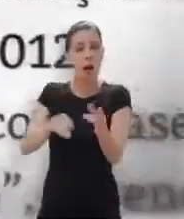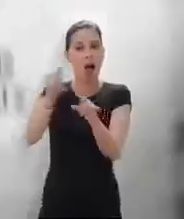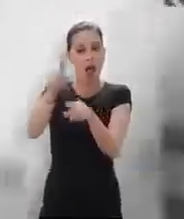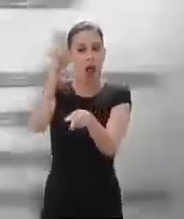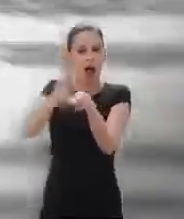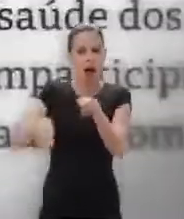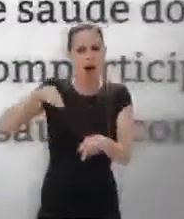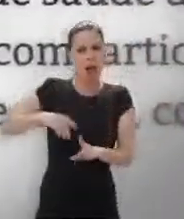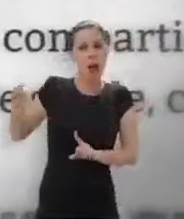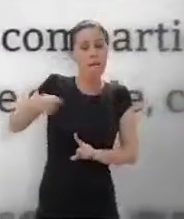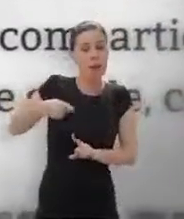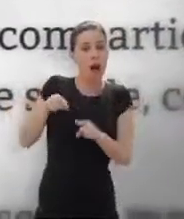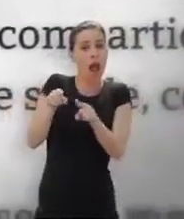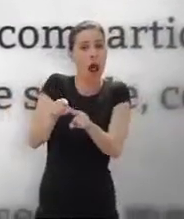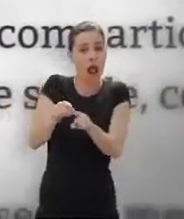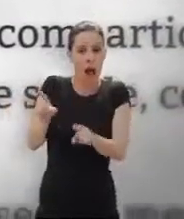as